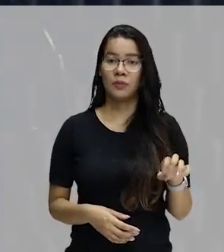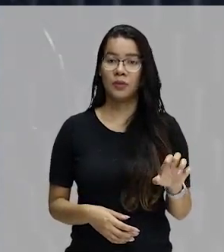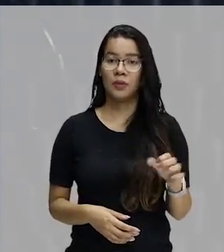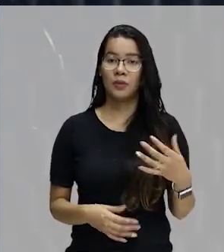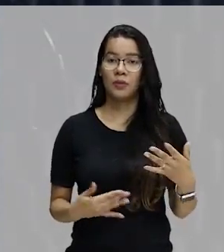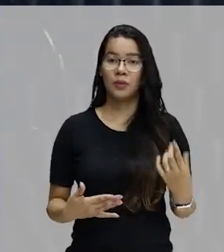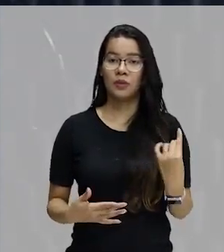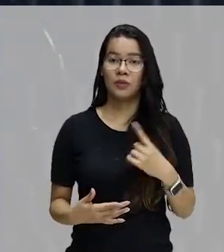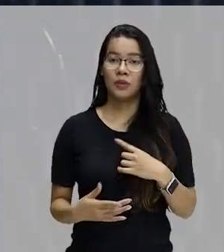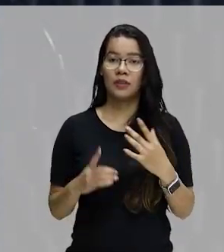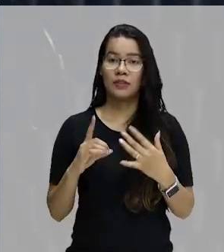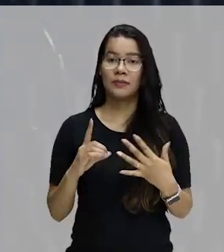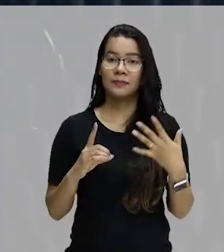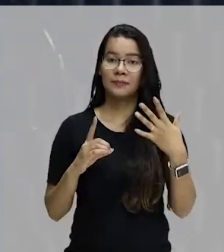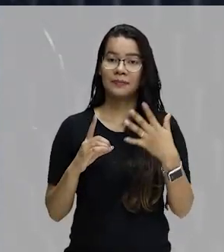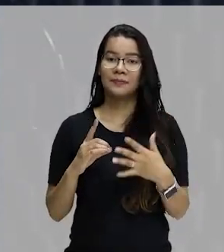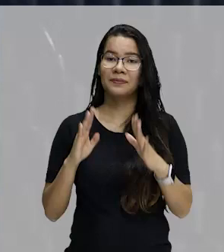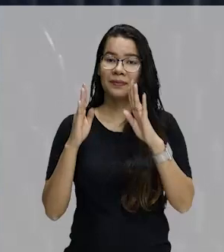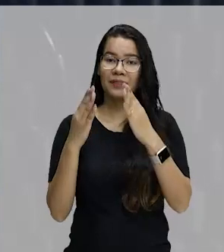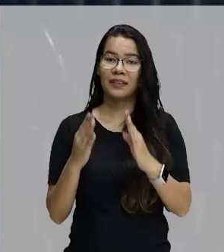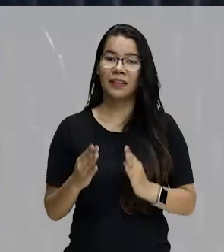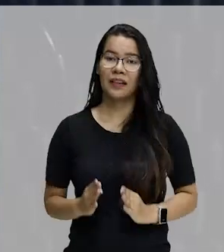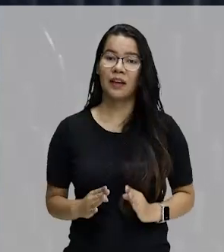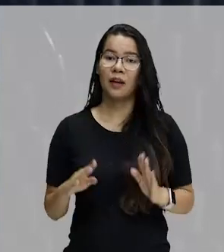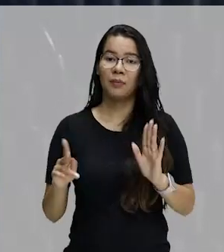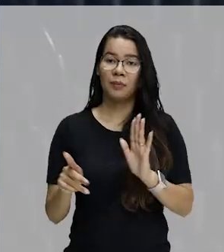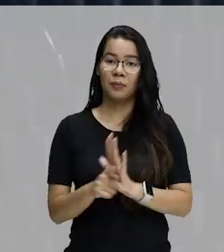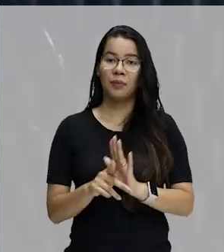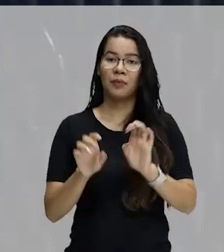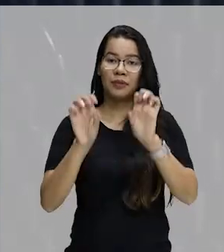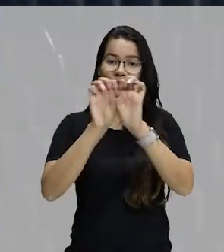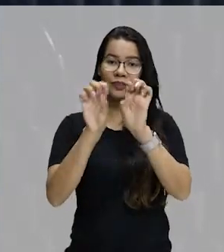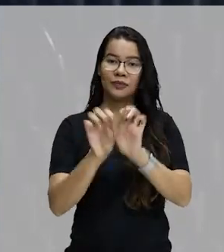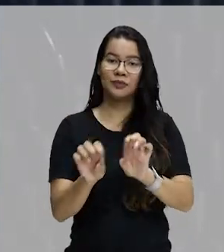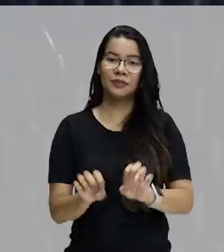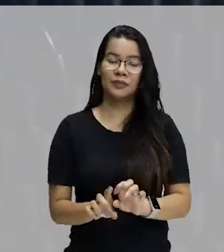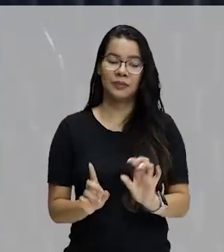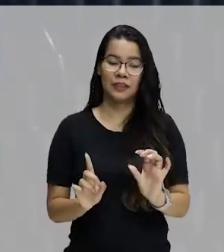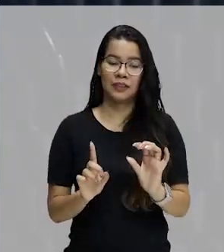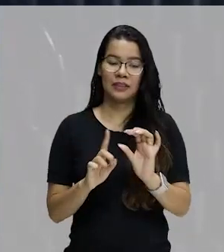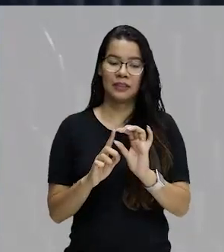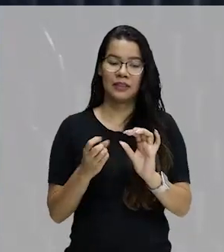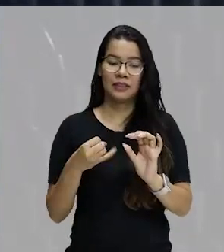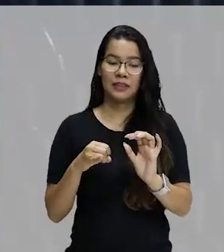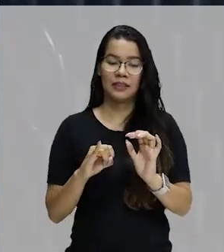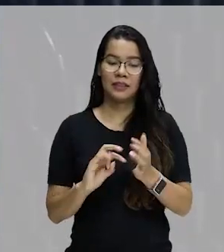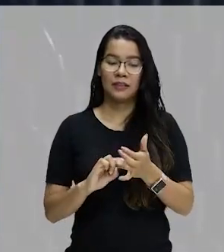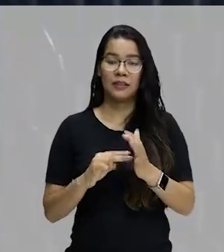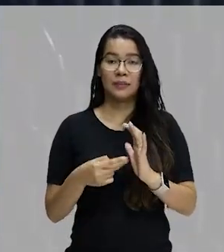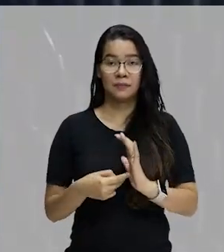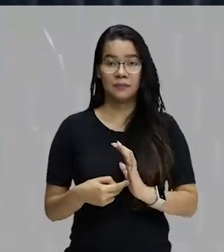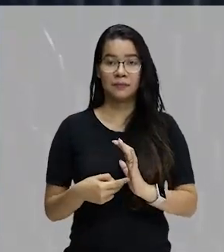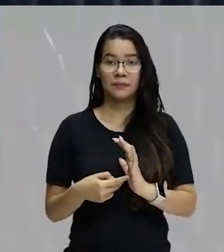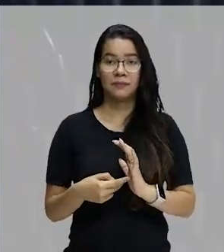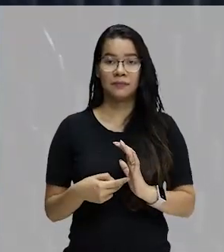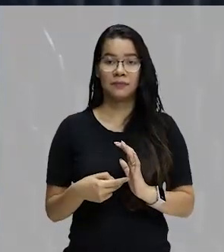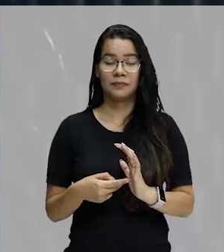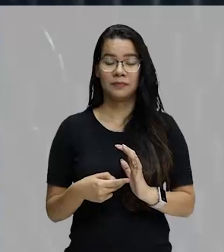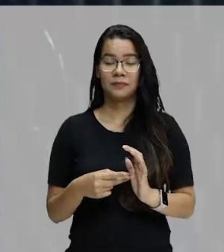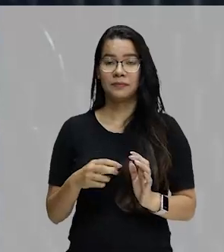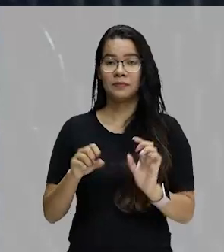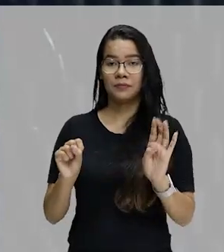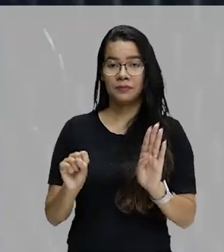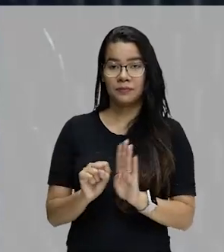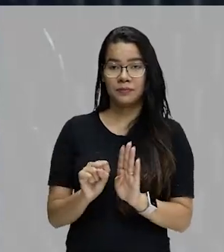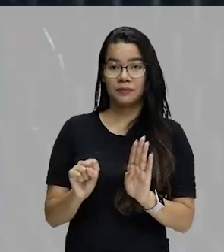própria construção da palavra, noun em inglês significa substantivo. Então, pronomes, a classificação, são aquelas